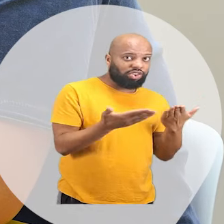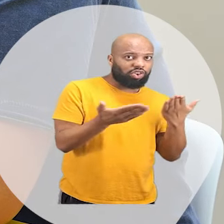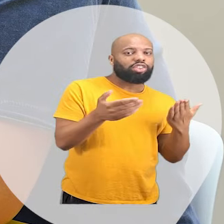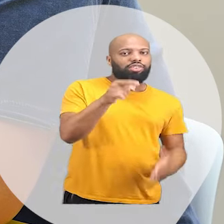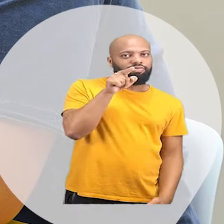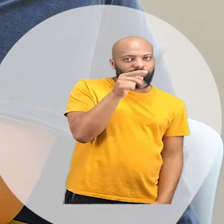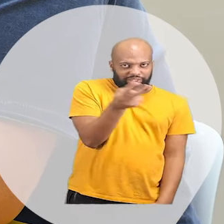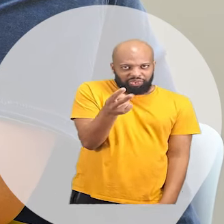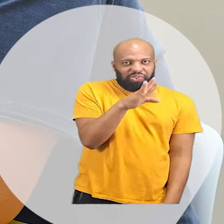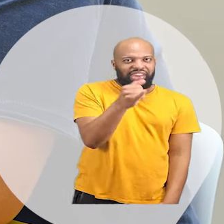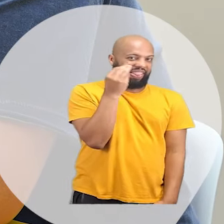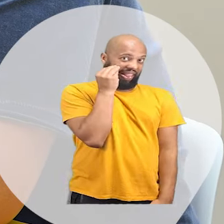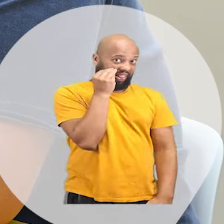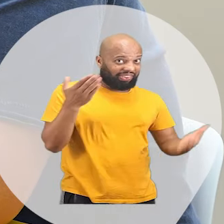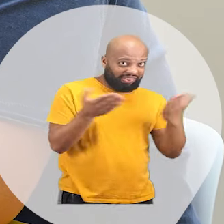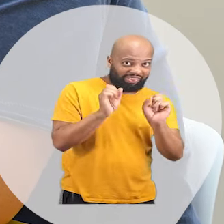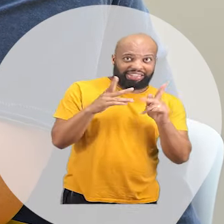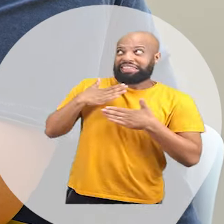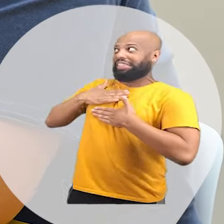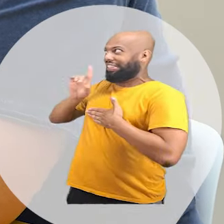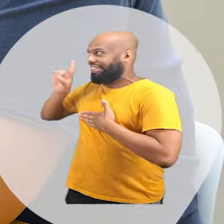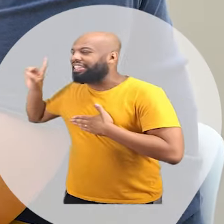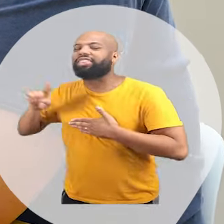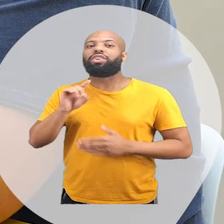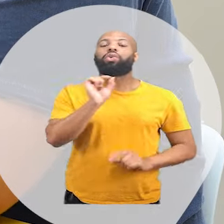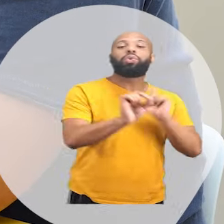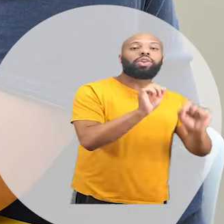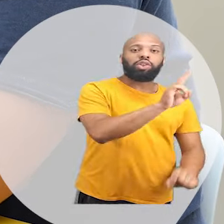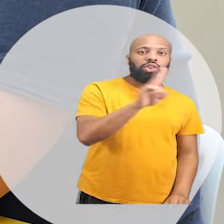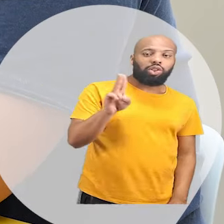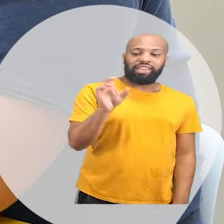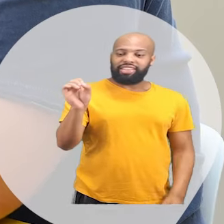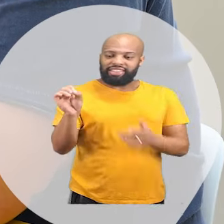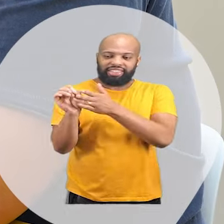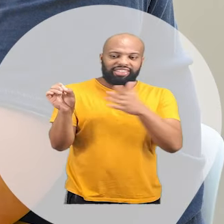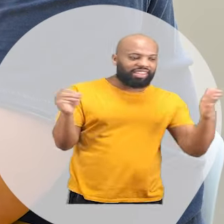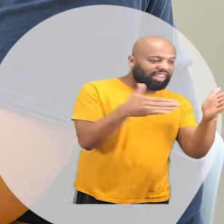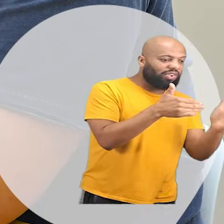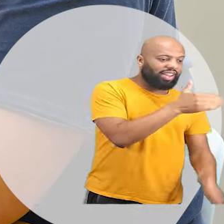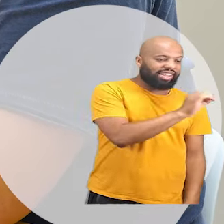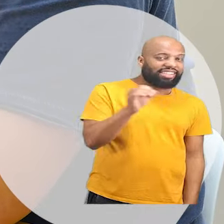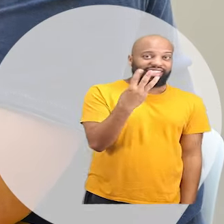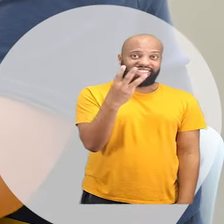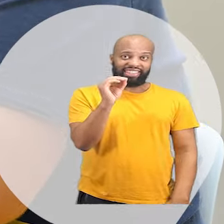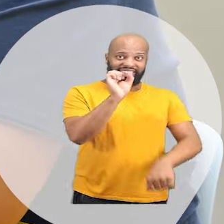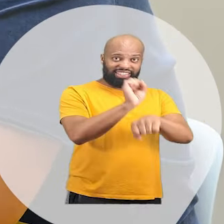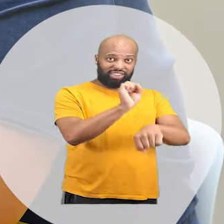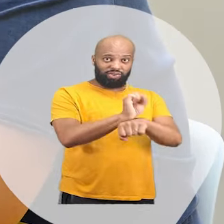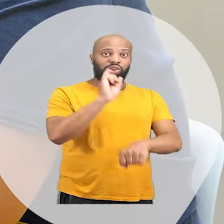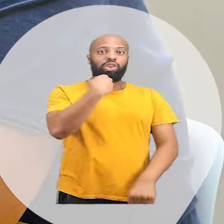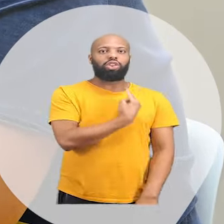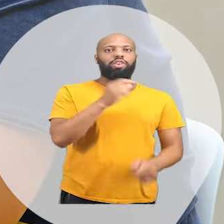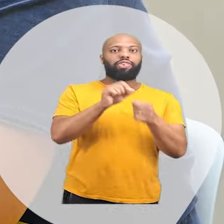vocês vão ser nossas cobaias Ah meu Deus a gente apelidou esse quadro de 0 a 130 segundos a ideia